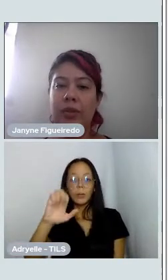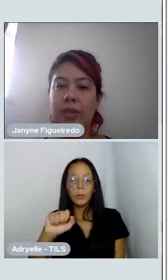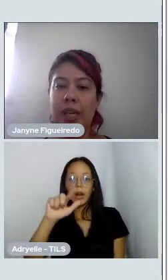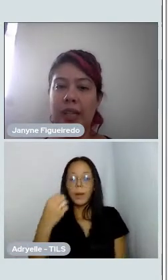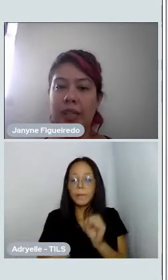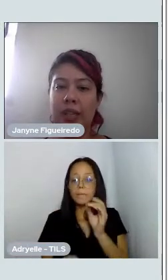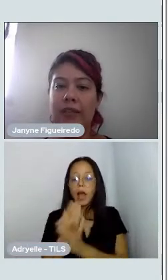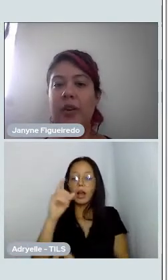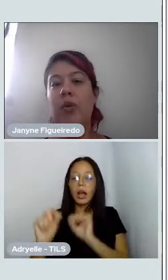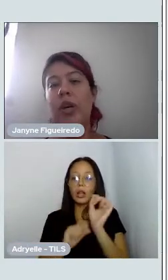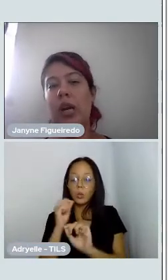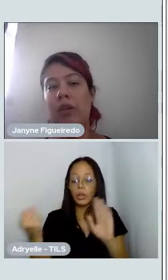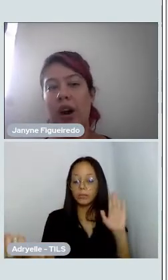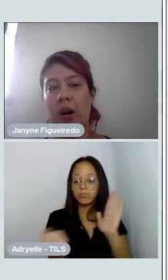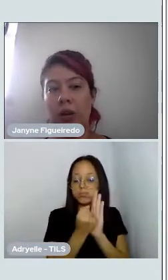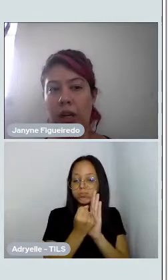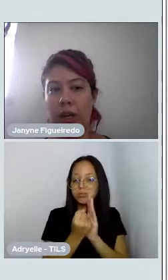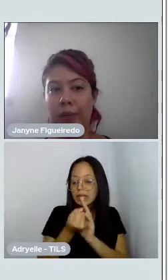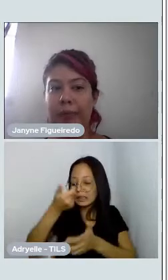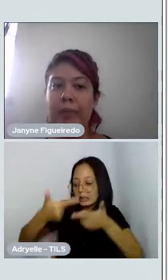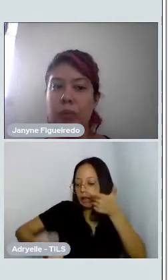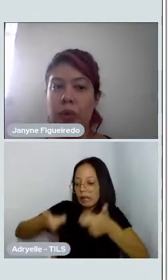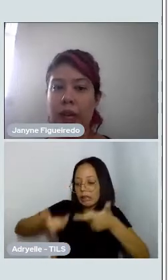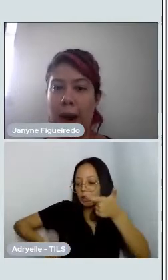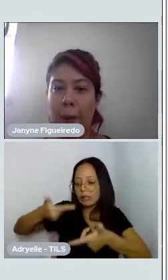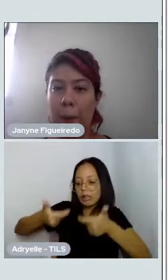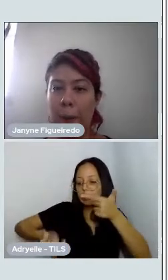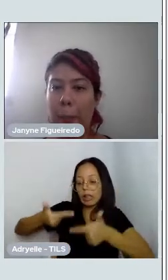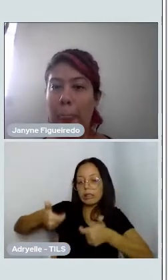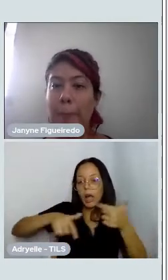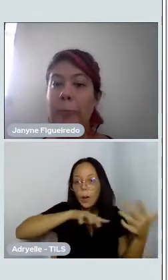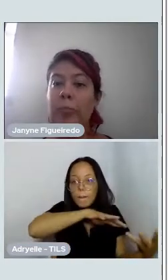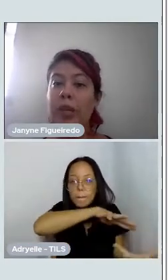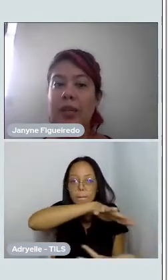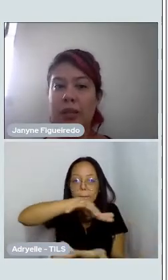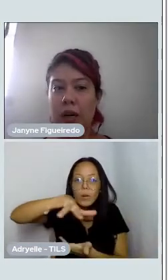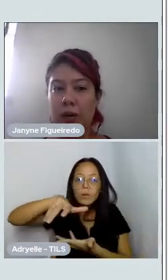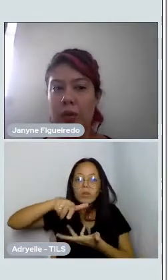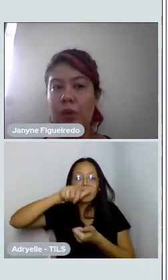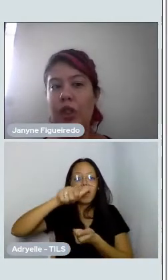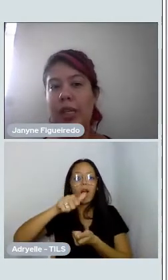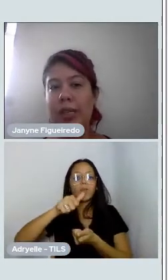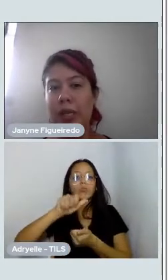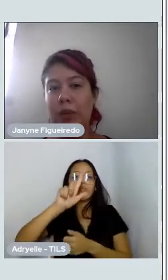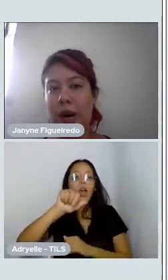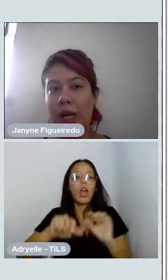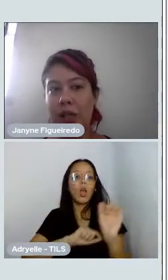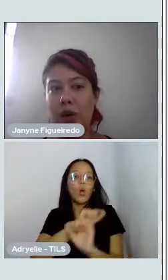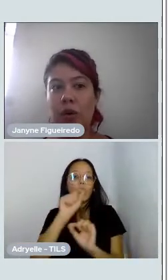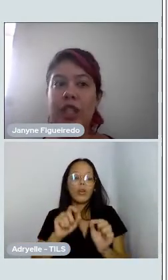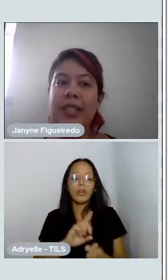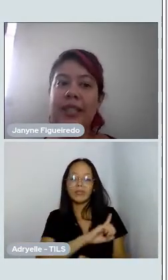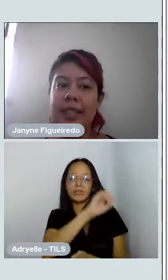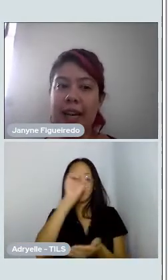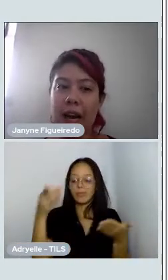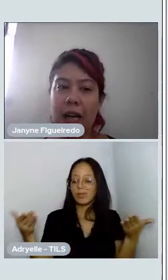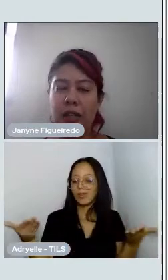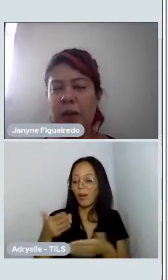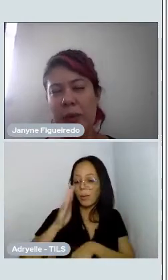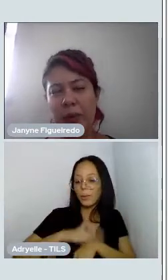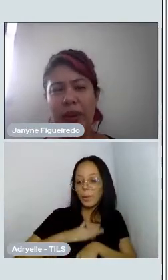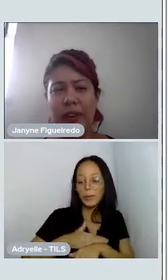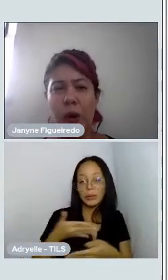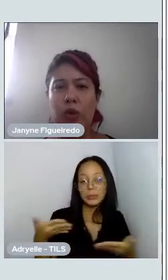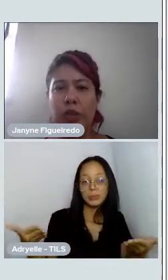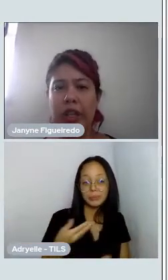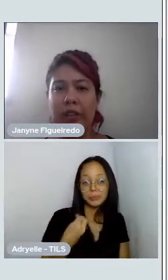avanço técnico-científico e a nova ordem mundial, que são os dias atuais. Hoje em dia,